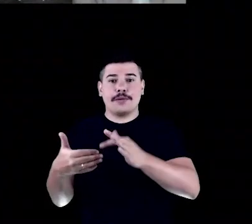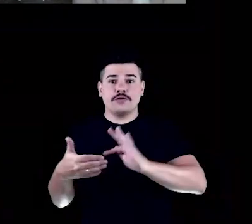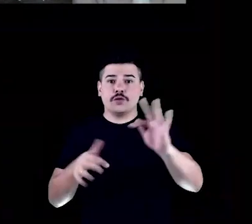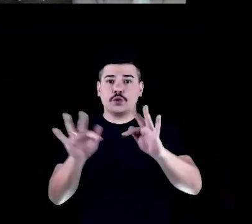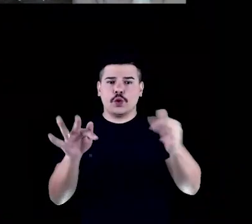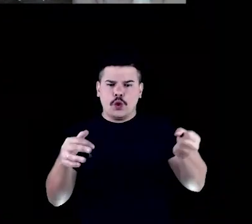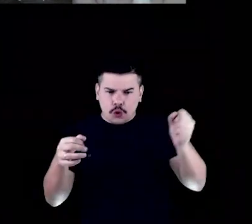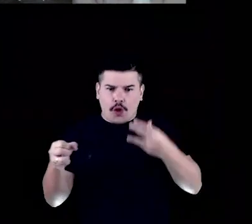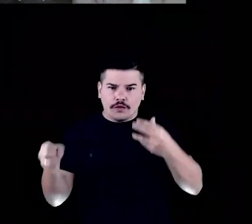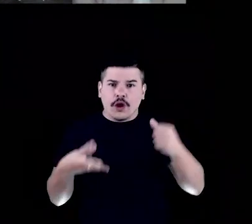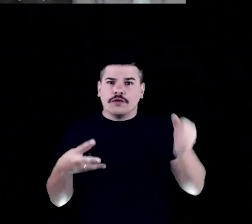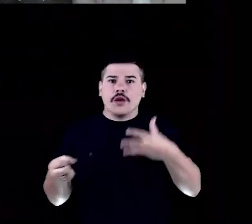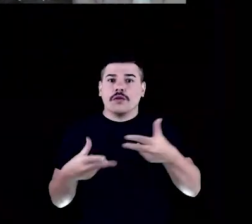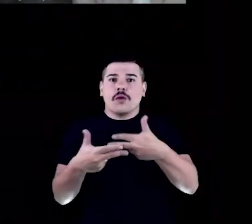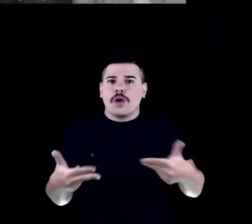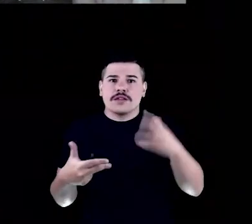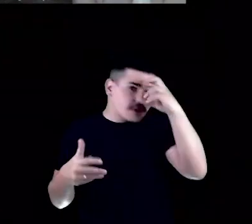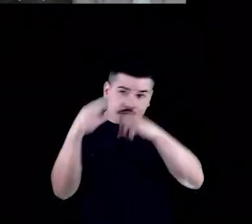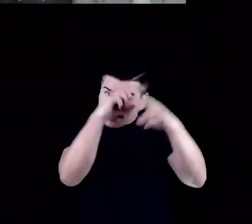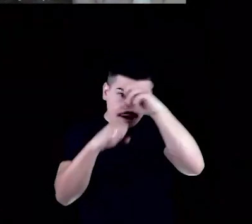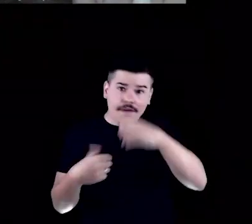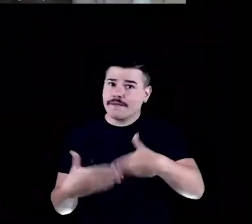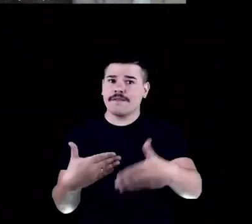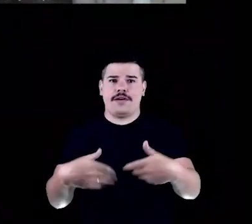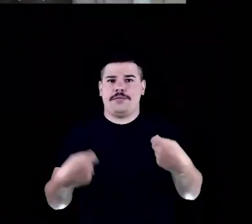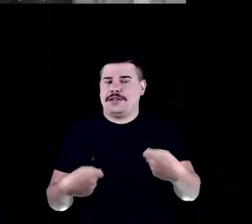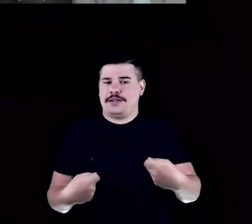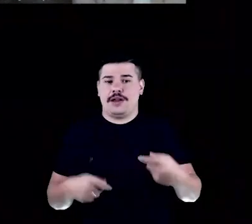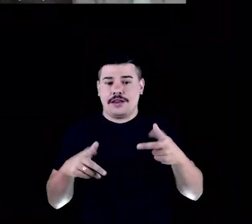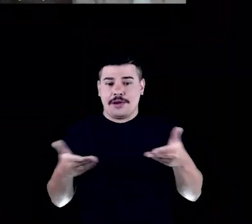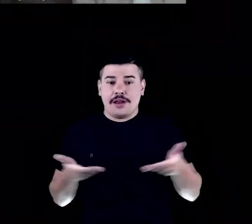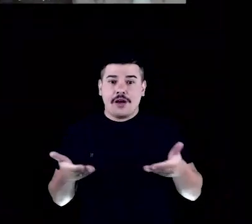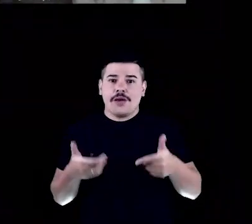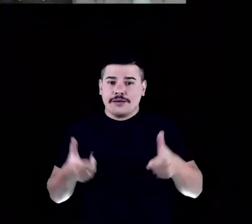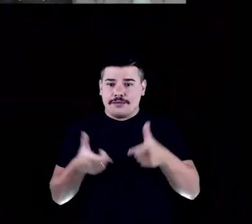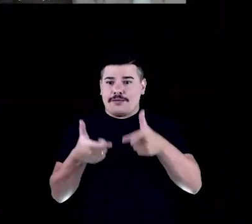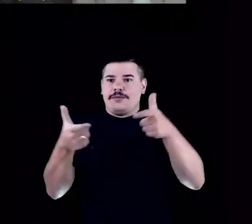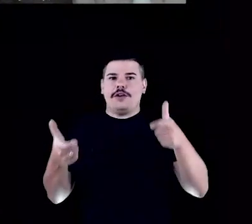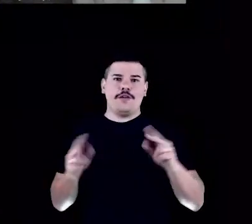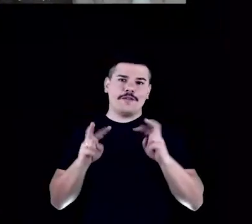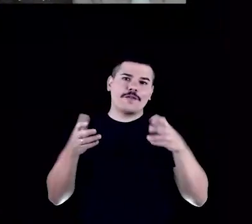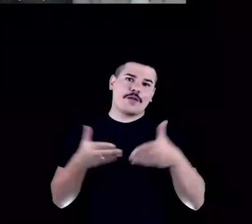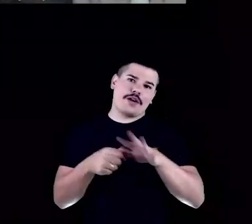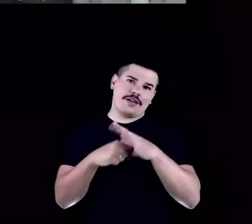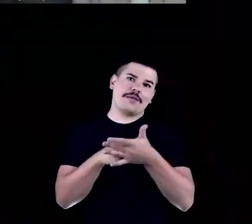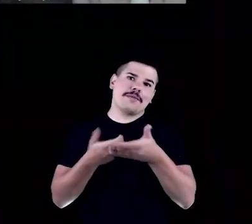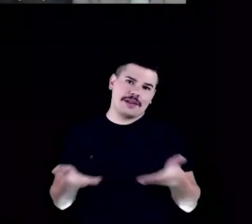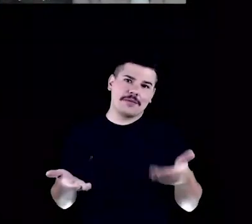ser muitos novos contextos que a gente vai ter que aprender a lidar, que incluem essa virtualização maior, assim. Isso é uma coisa